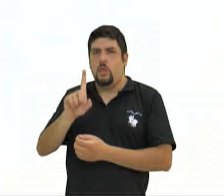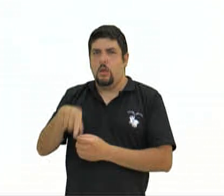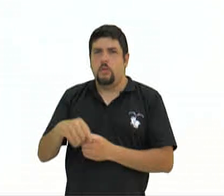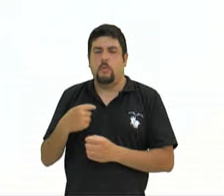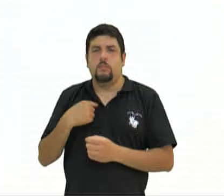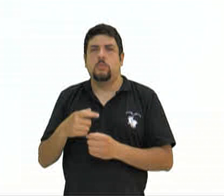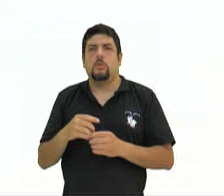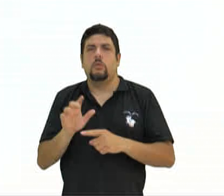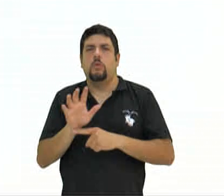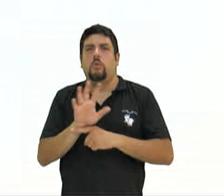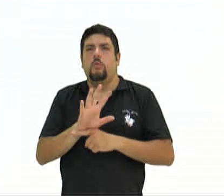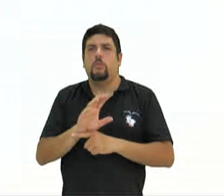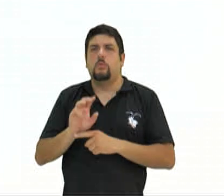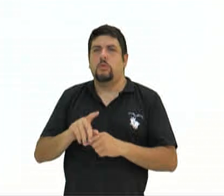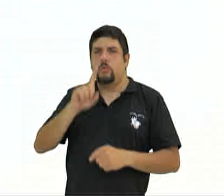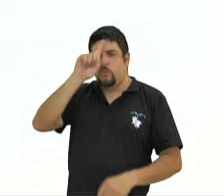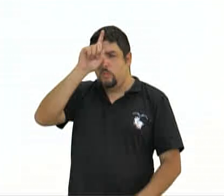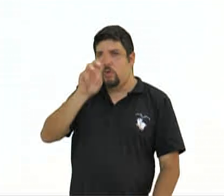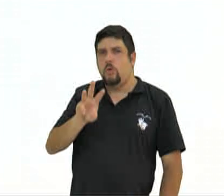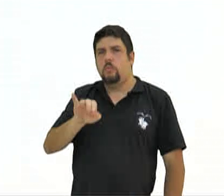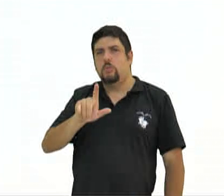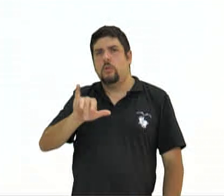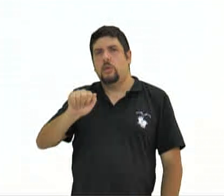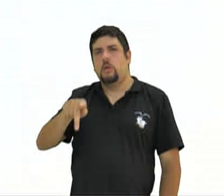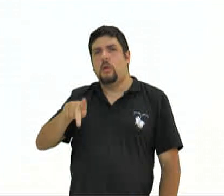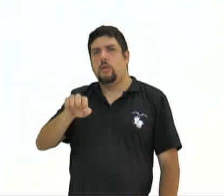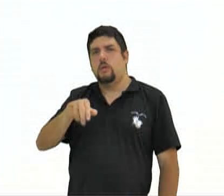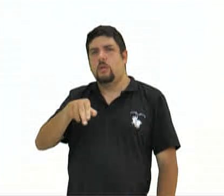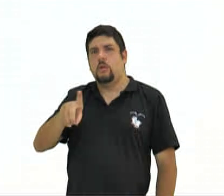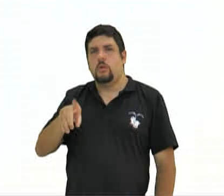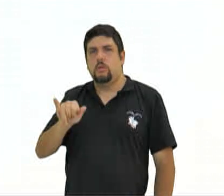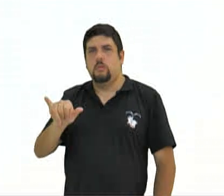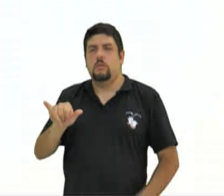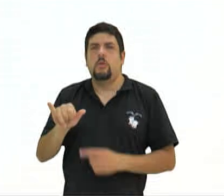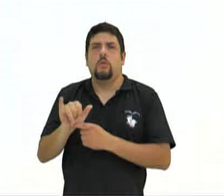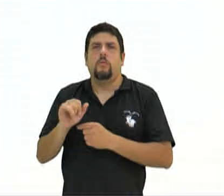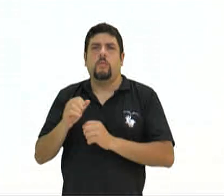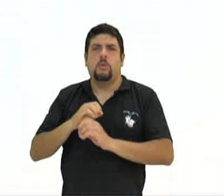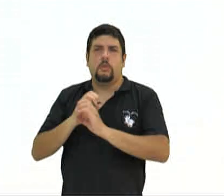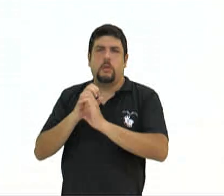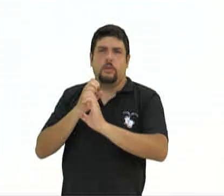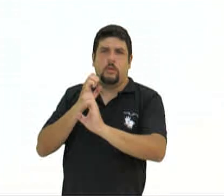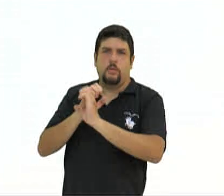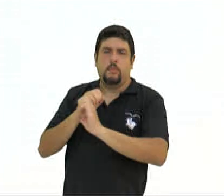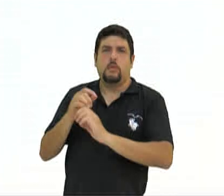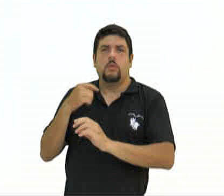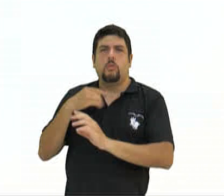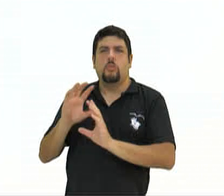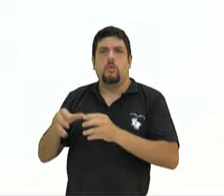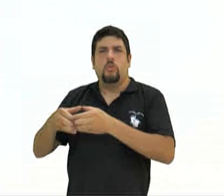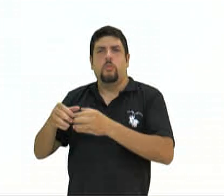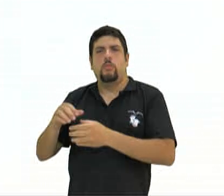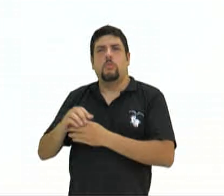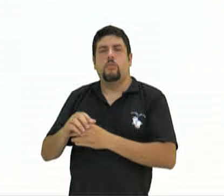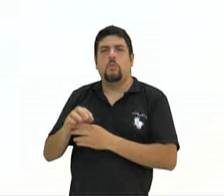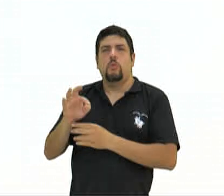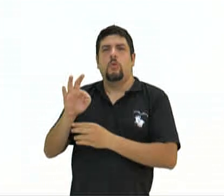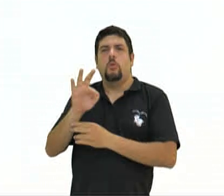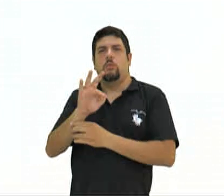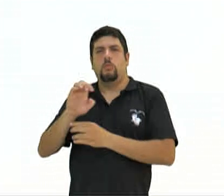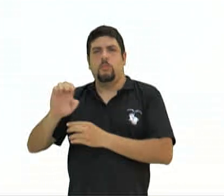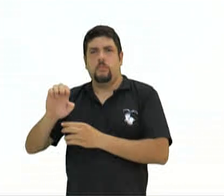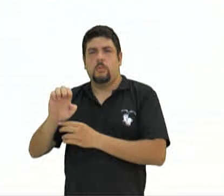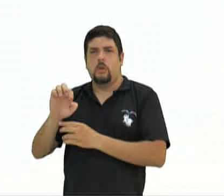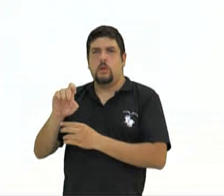filmes inventados por William Kennedy Laurier Dixon, engenheiro da Edison Laboratórios, lá do Thomas Edison. Né? E em alguns